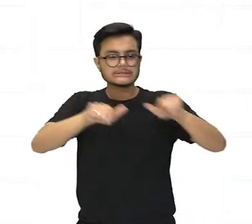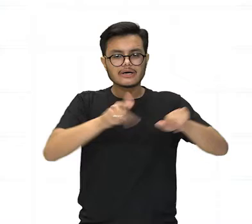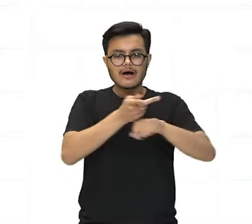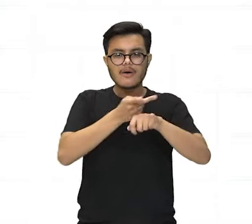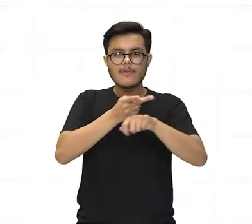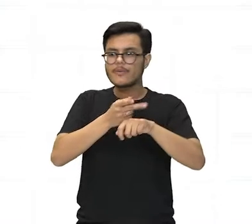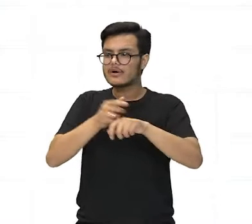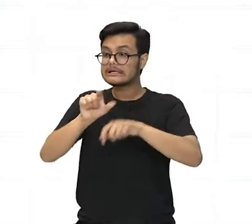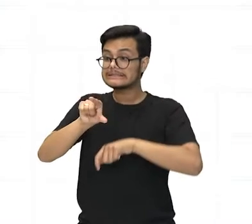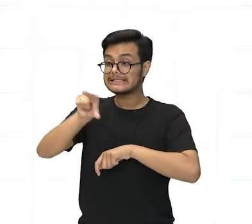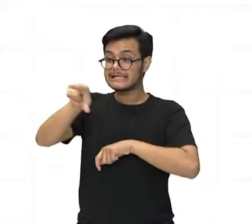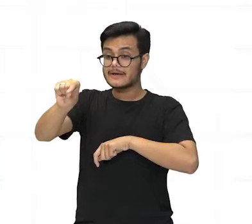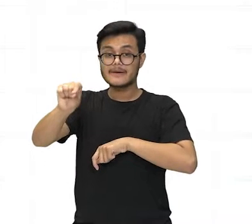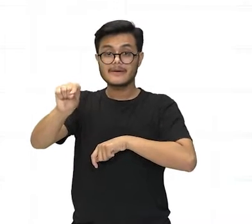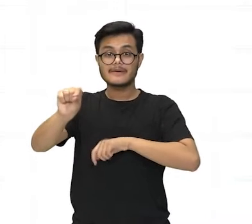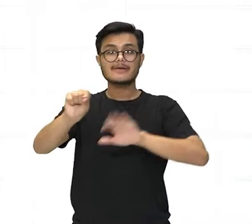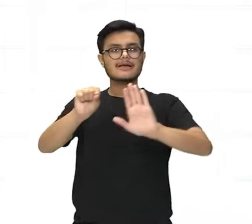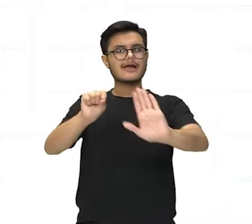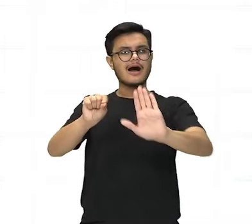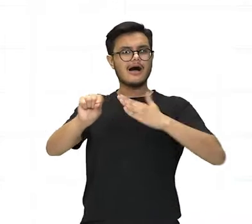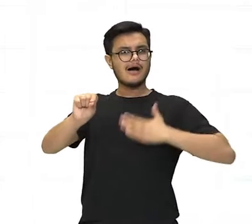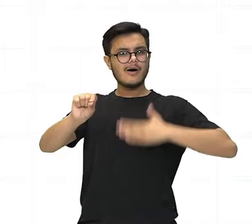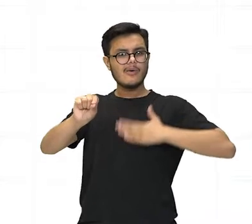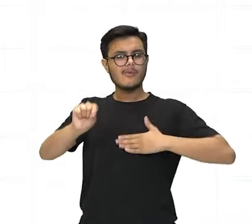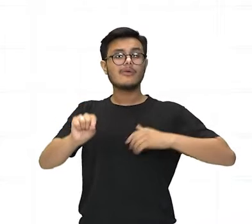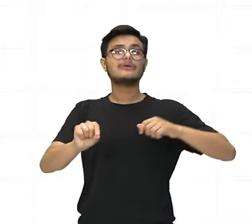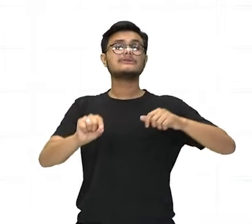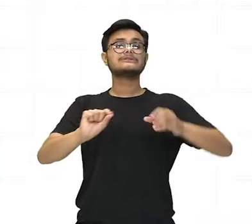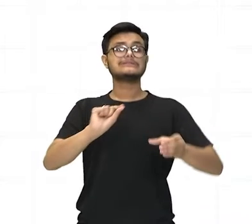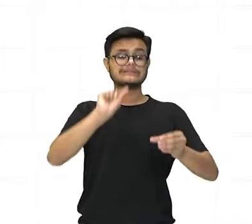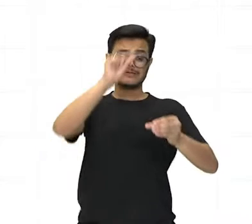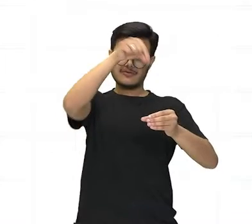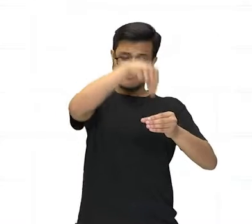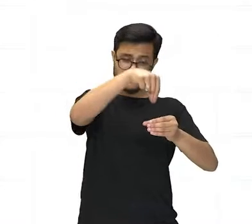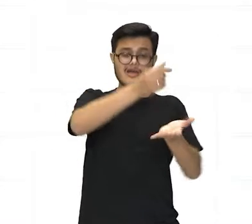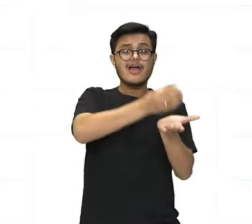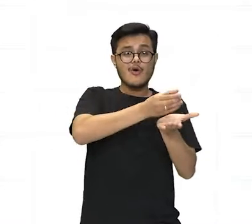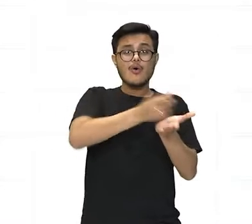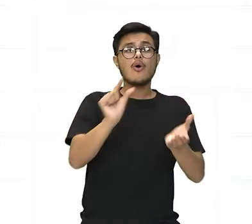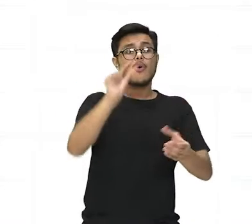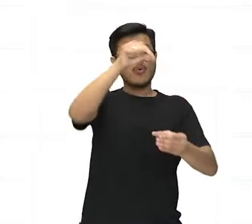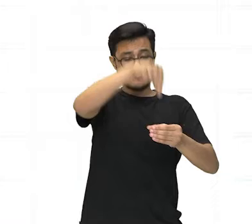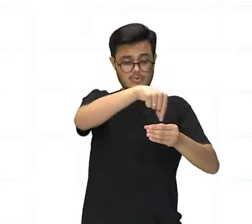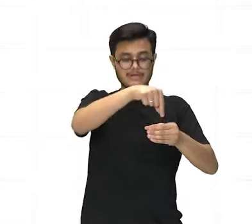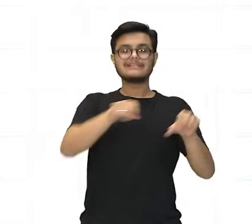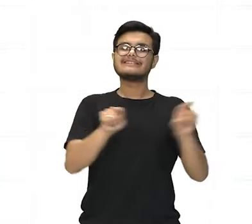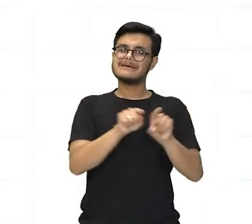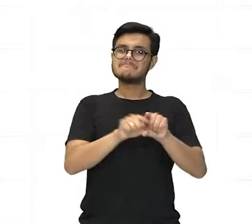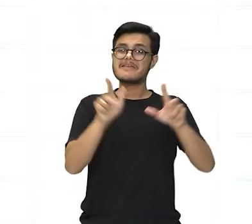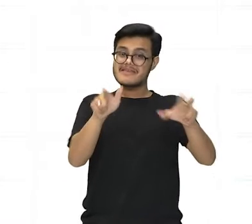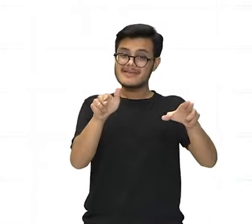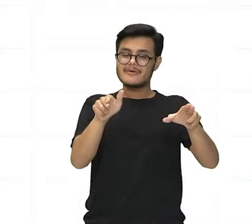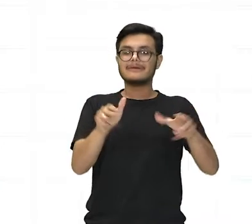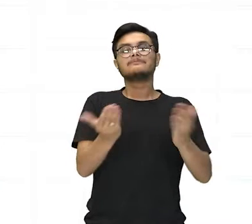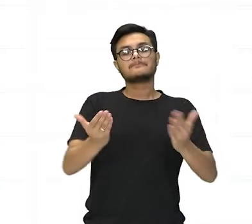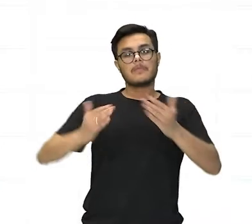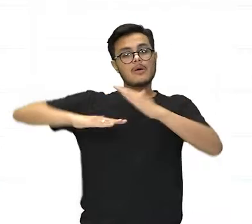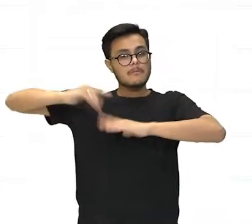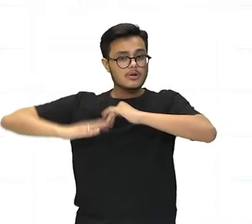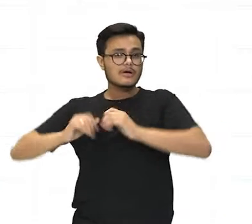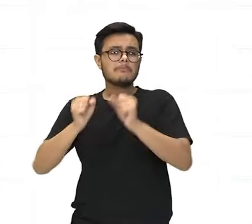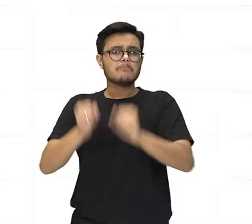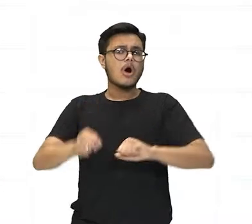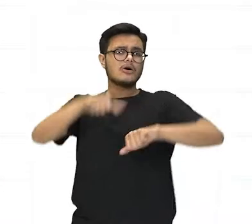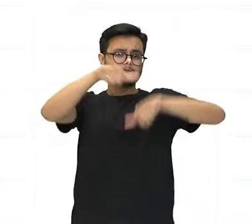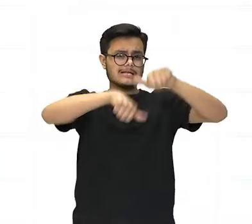e coloque-o em recipiente com soro fisiológico ou leite, pois o profissional poderá